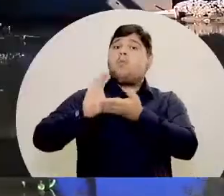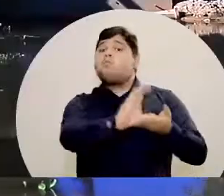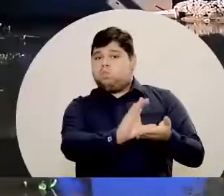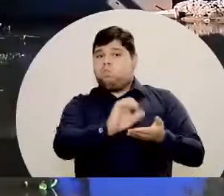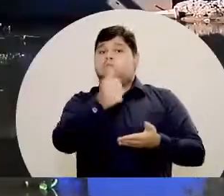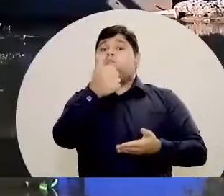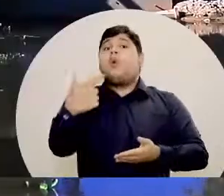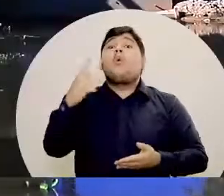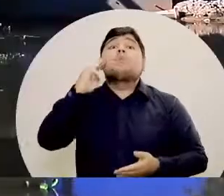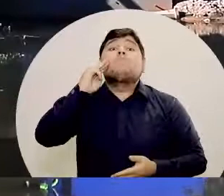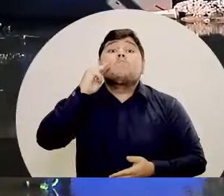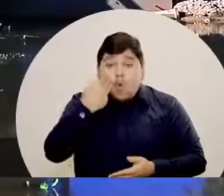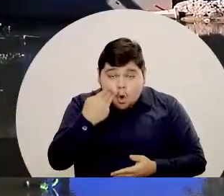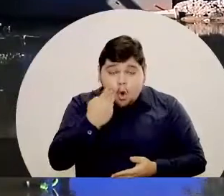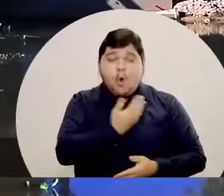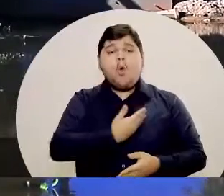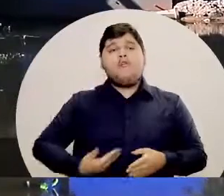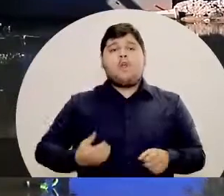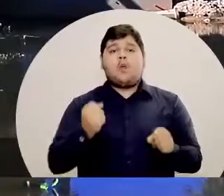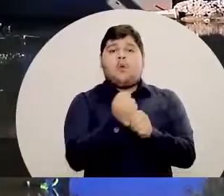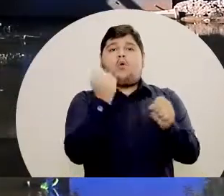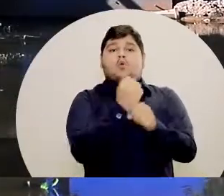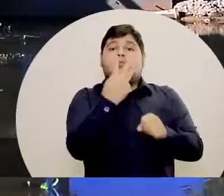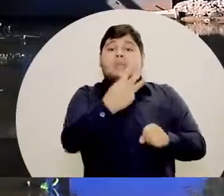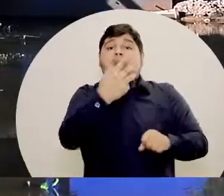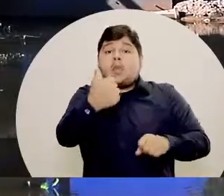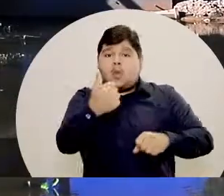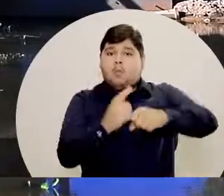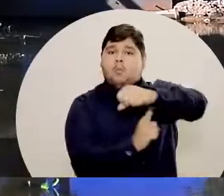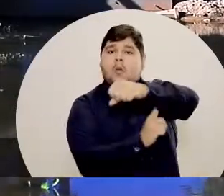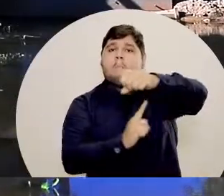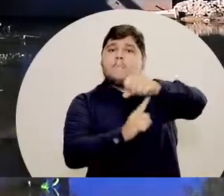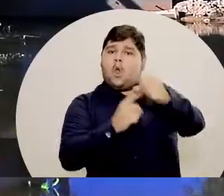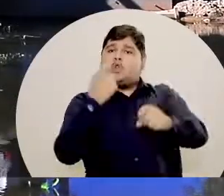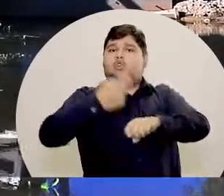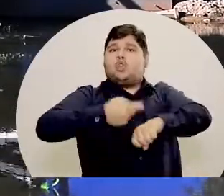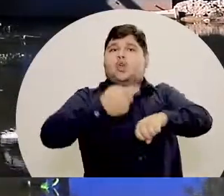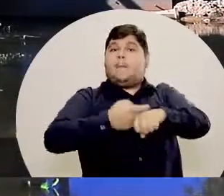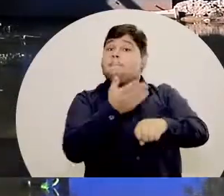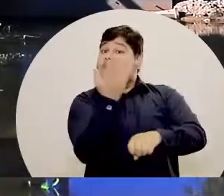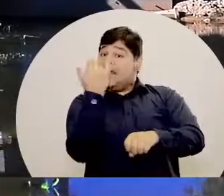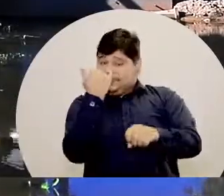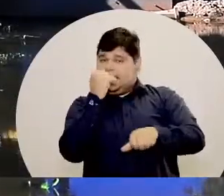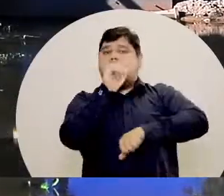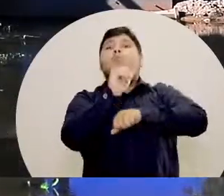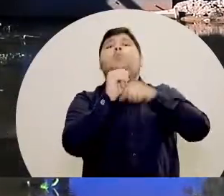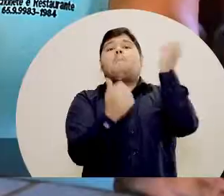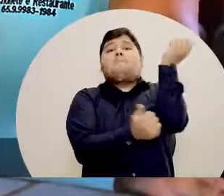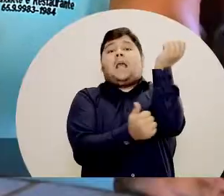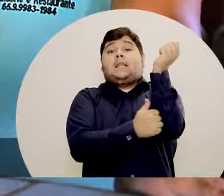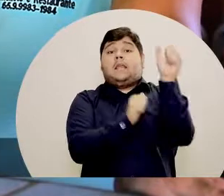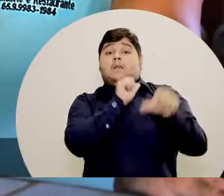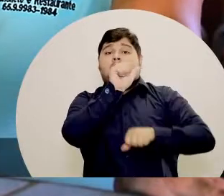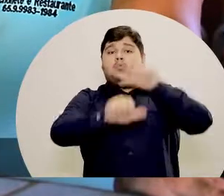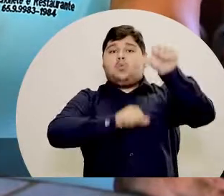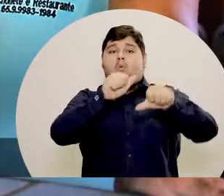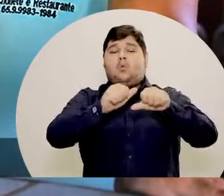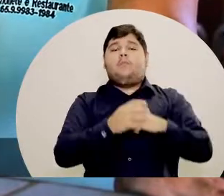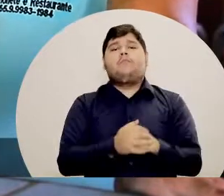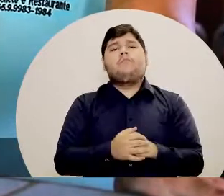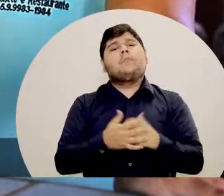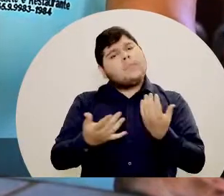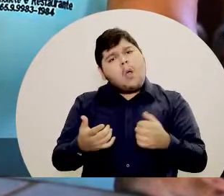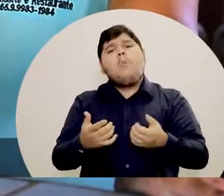o governo construiu 31 pontes de concreto como esta aqui, substituindo as pontes de madeira. Depois dessas pontes